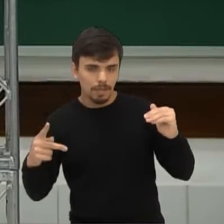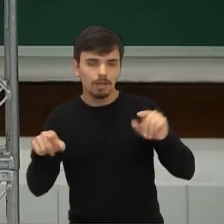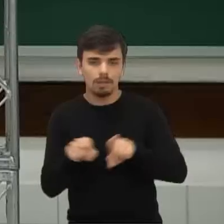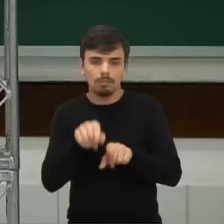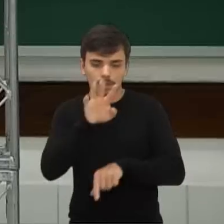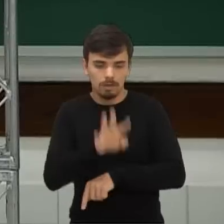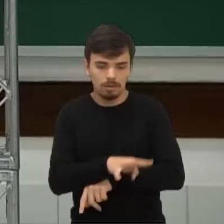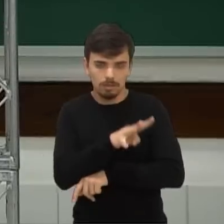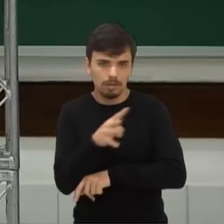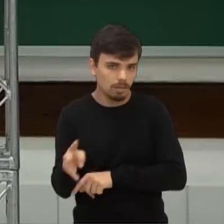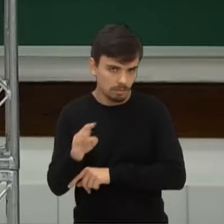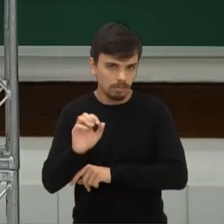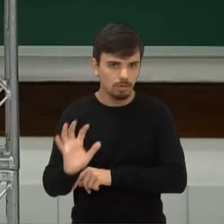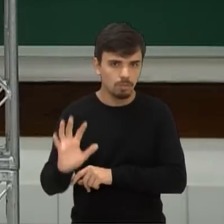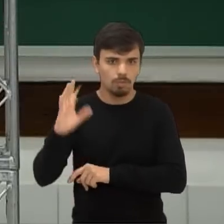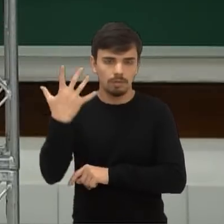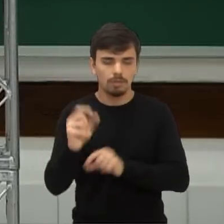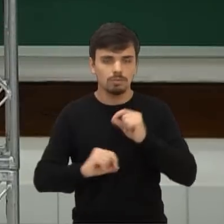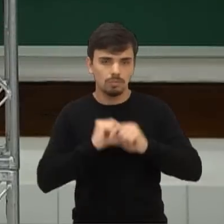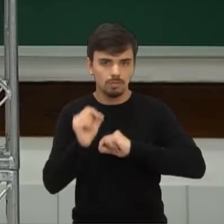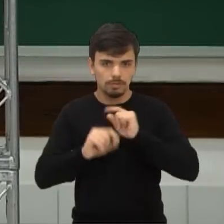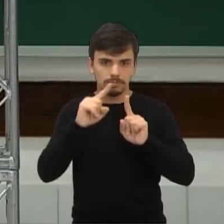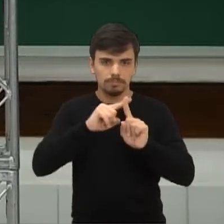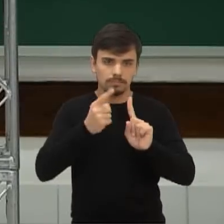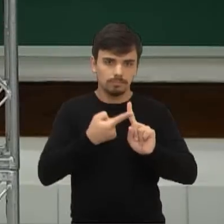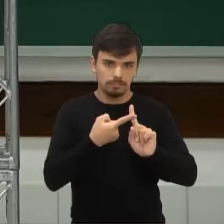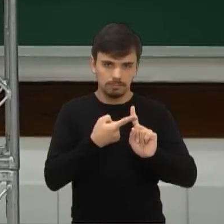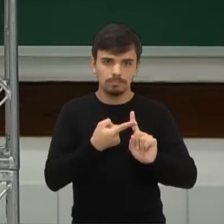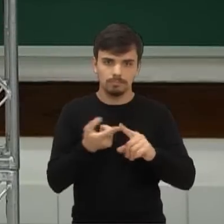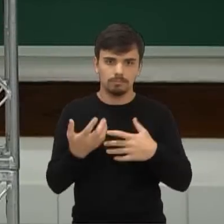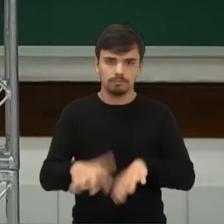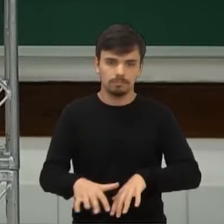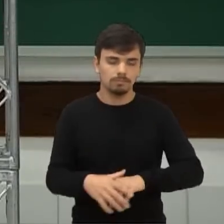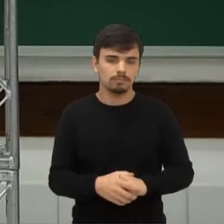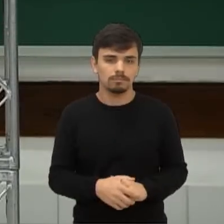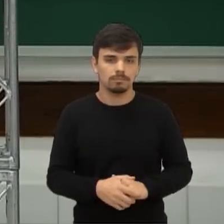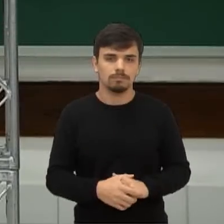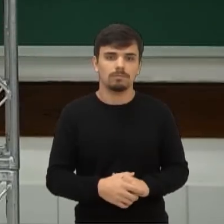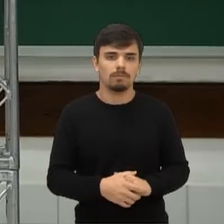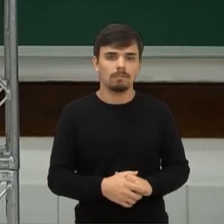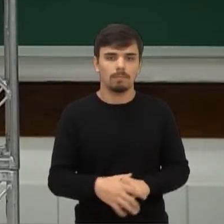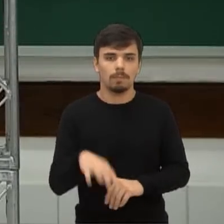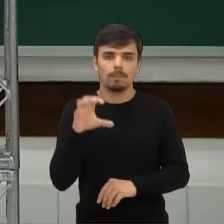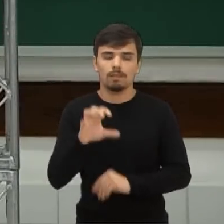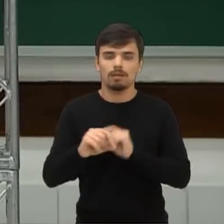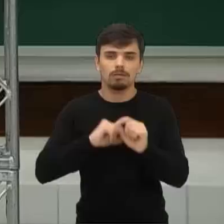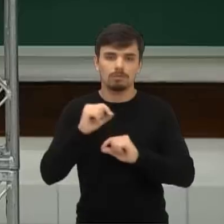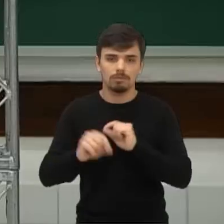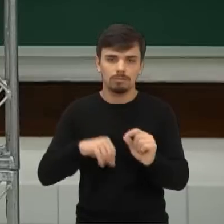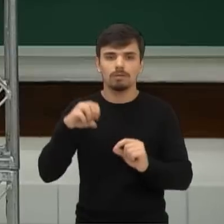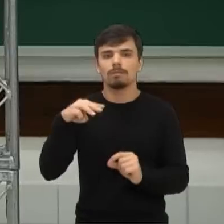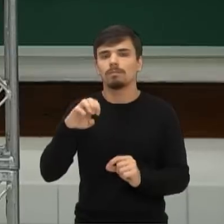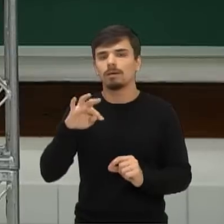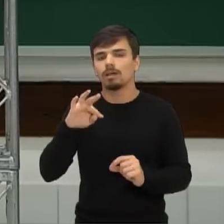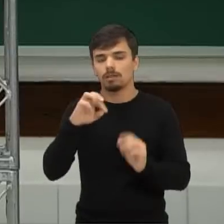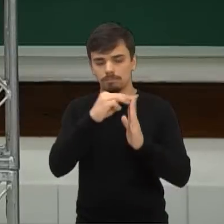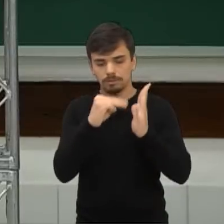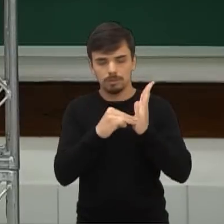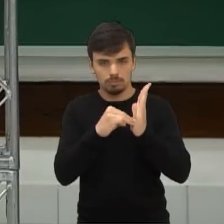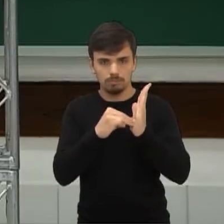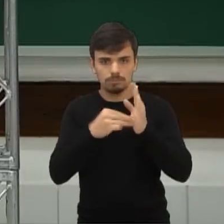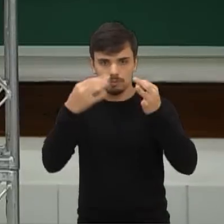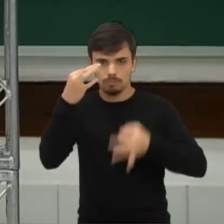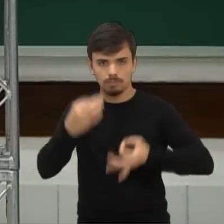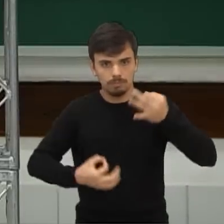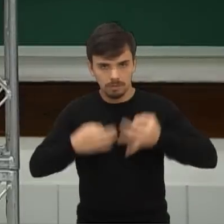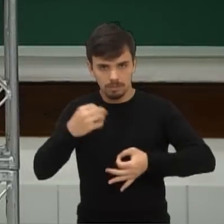calendário, podendo acontecer uma gravidez indesejada, tá? Então, esse é o método comportamental chamado de